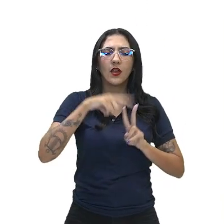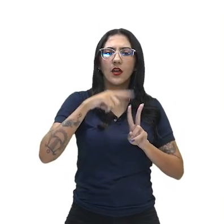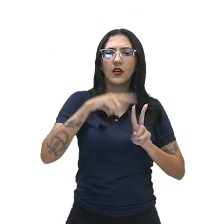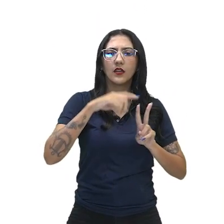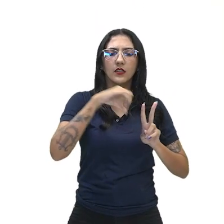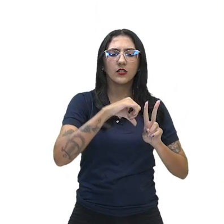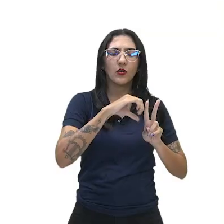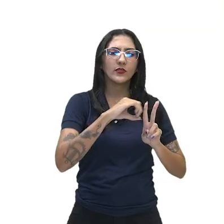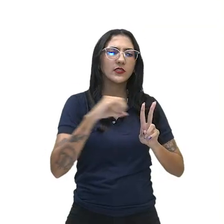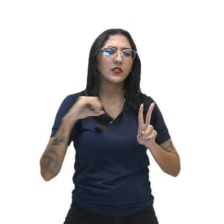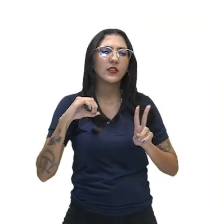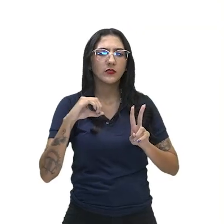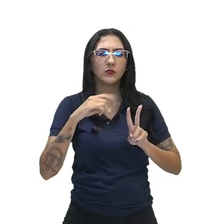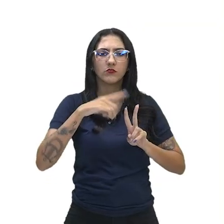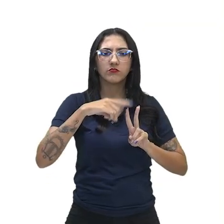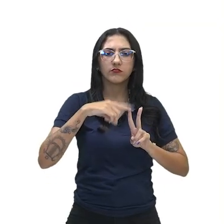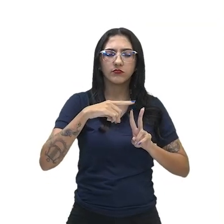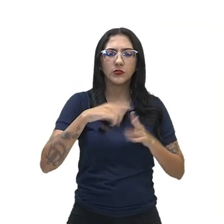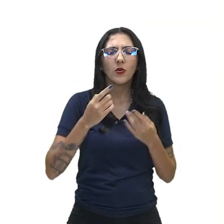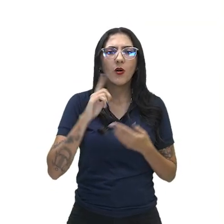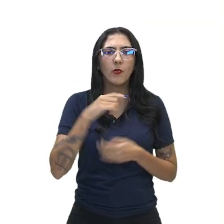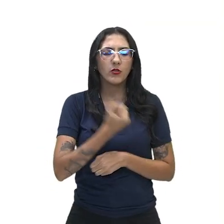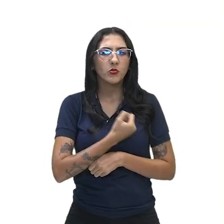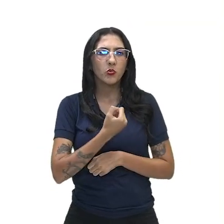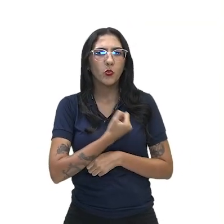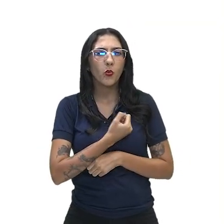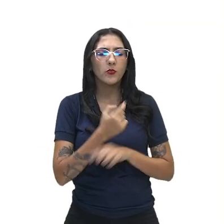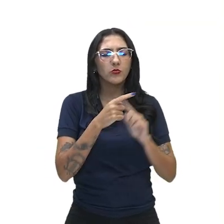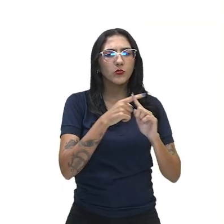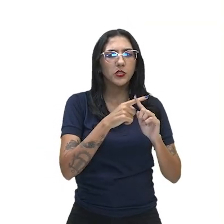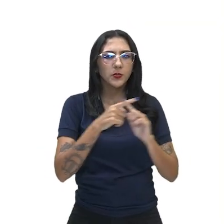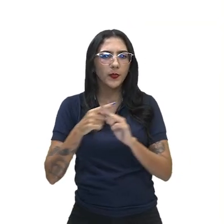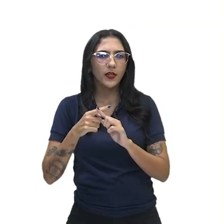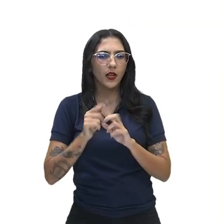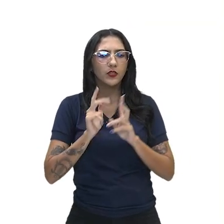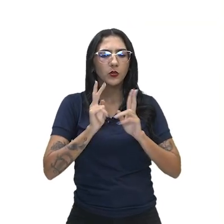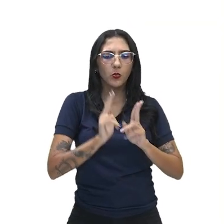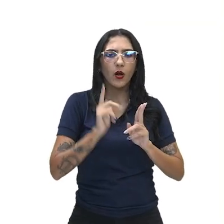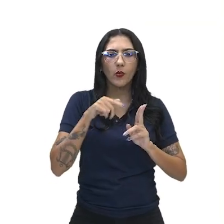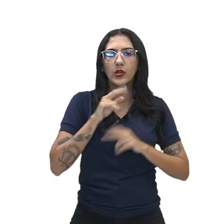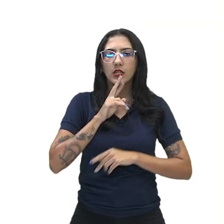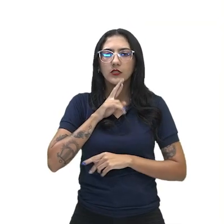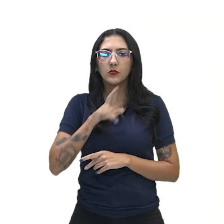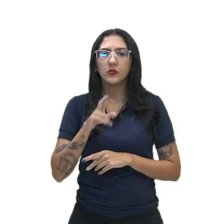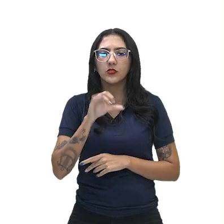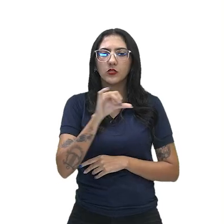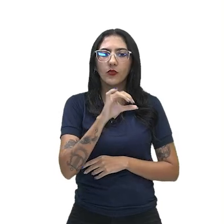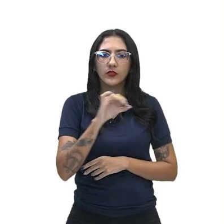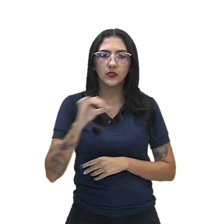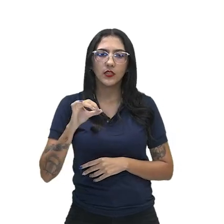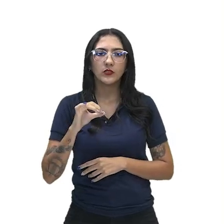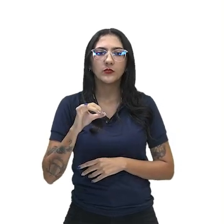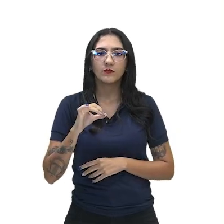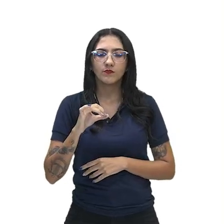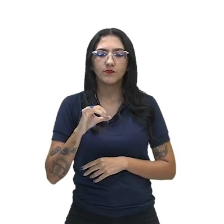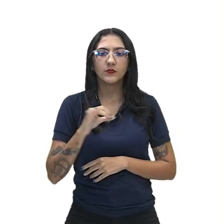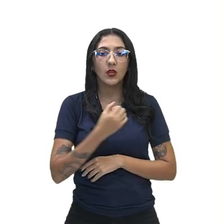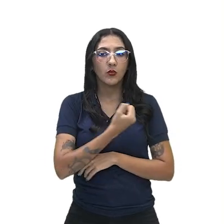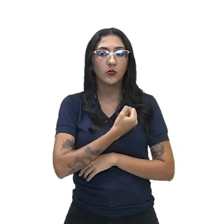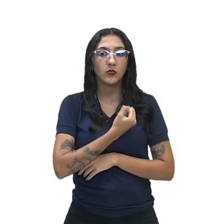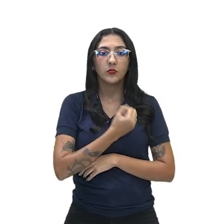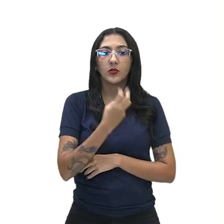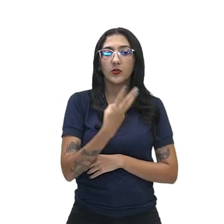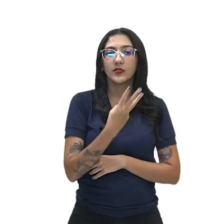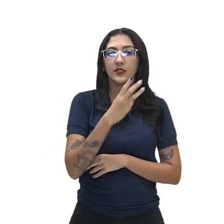é quanto? Qual é o número que a gente multiplica por ele mesmo e é igual a 900? Esse número é 30, porque